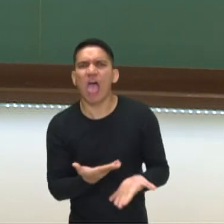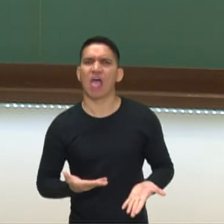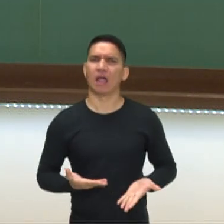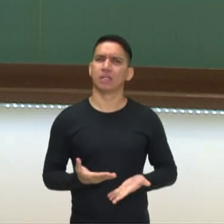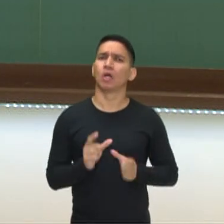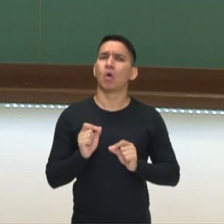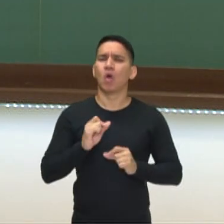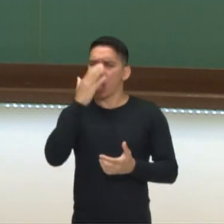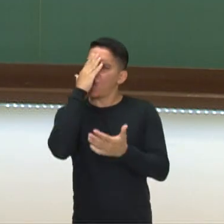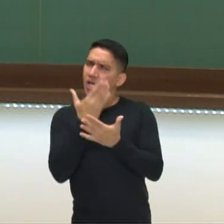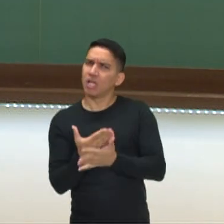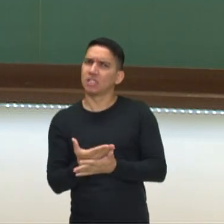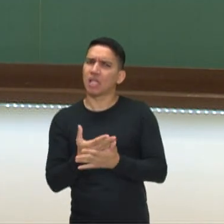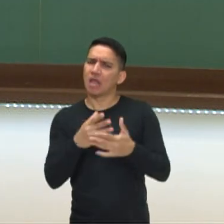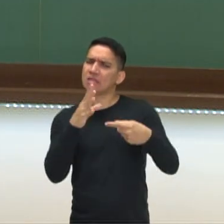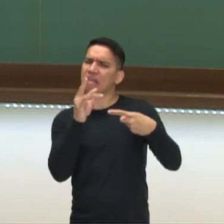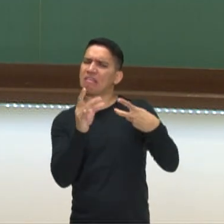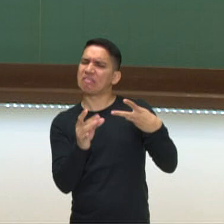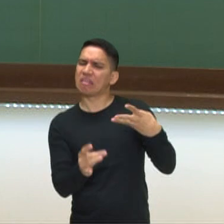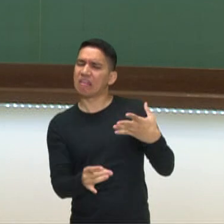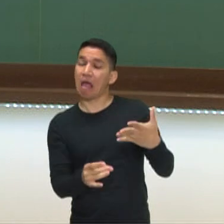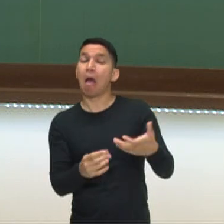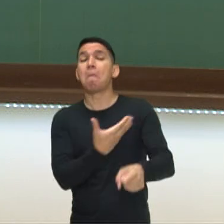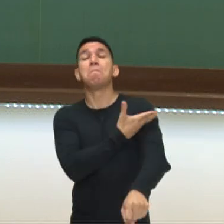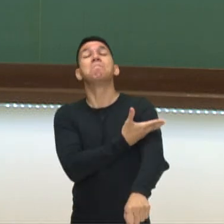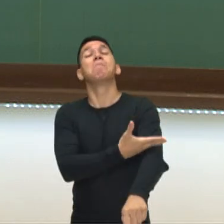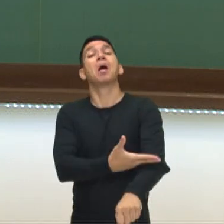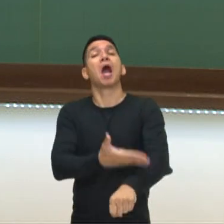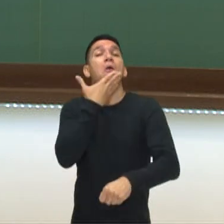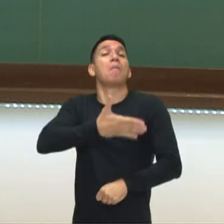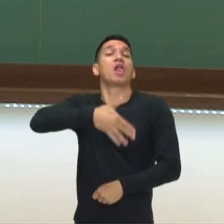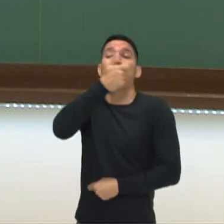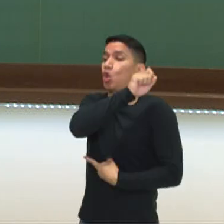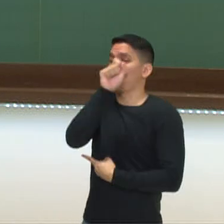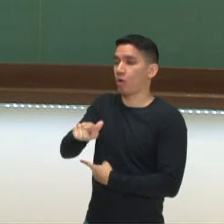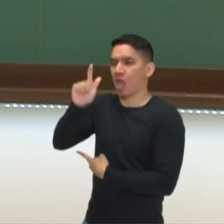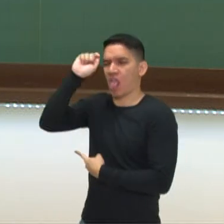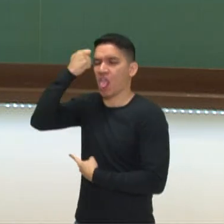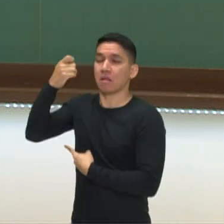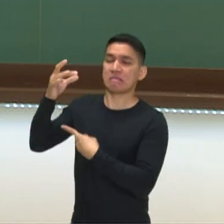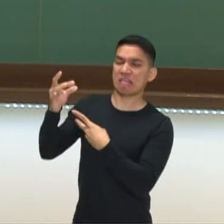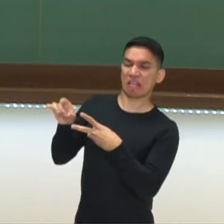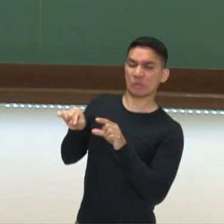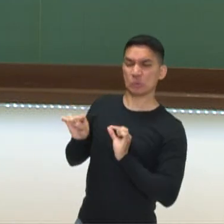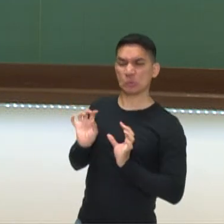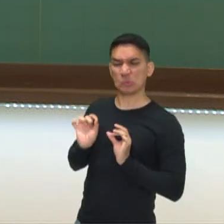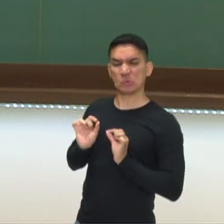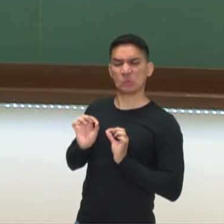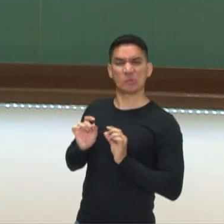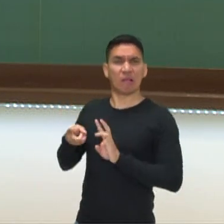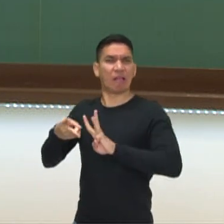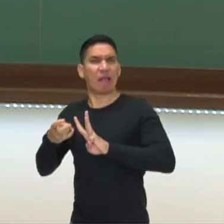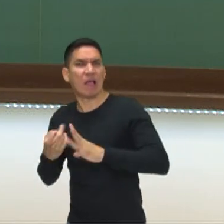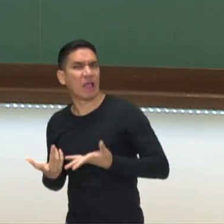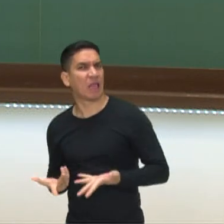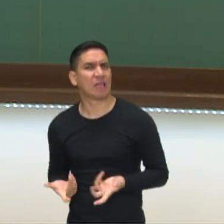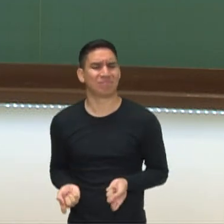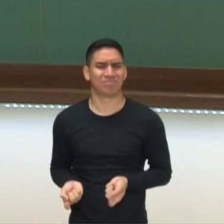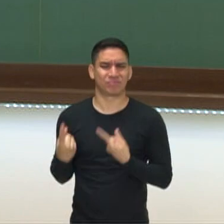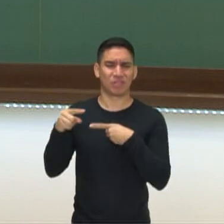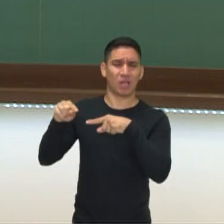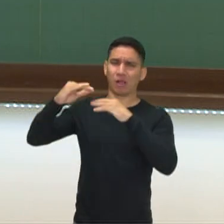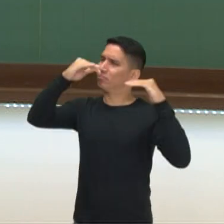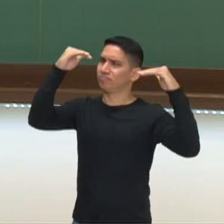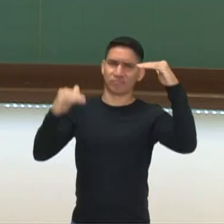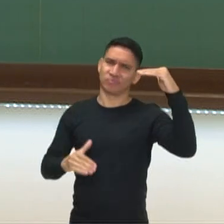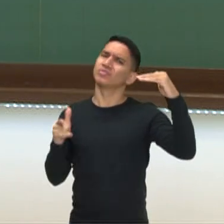os traços culturais dessa branquitude, desses brancos, são melhores do que os traços culturais dos indígenas, os traços culturais